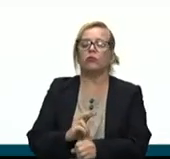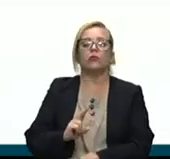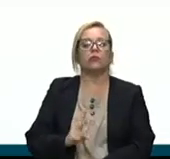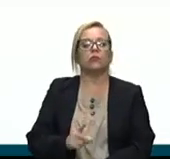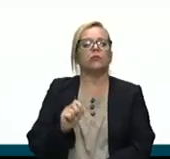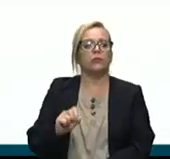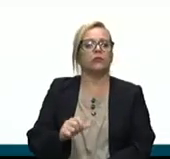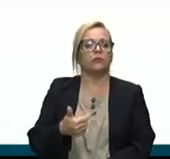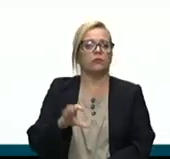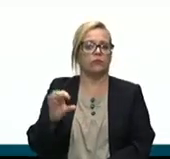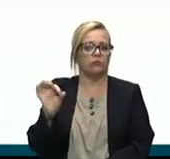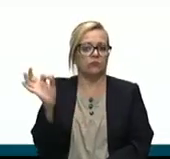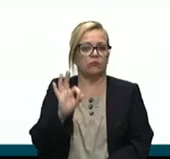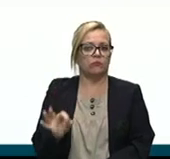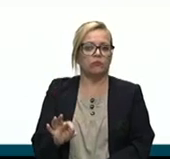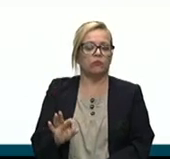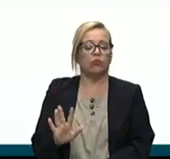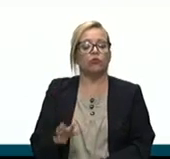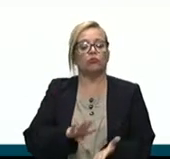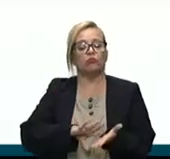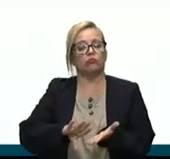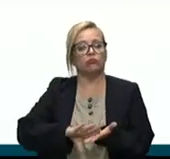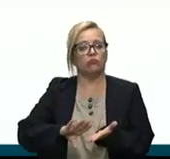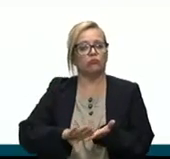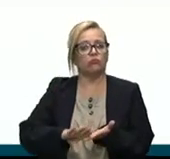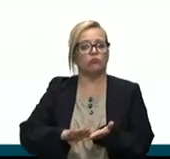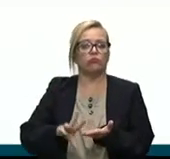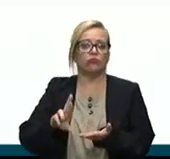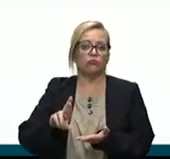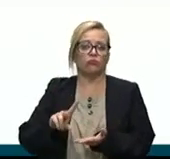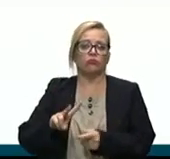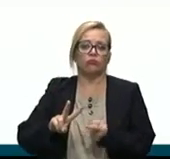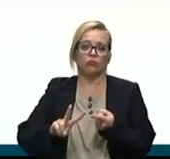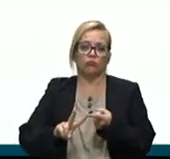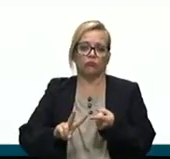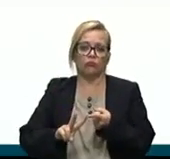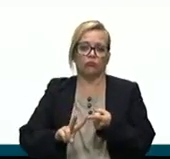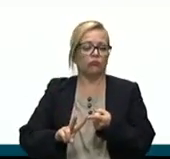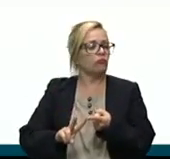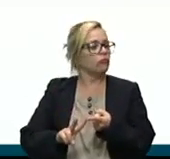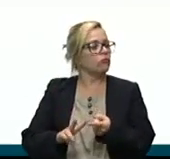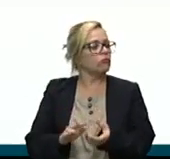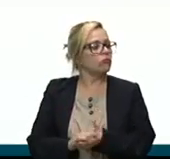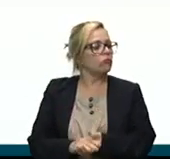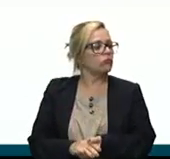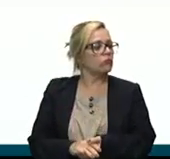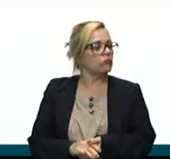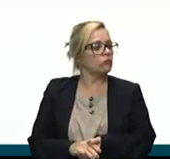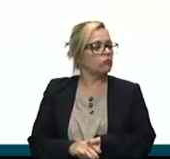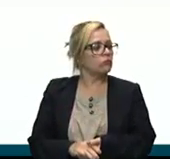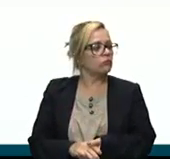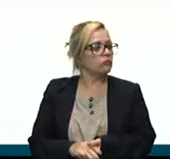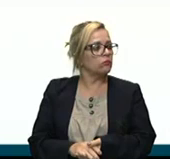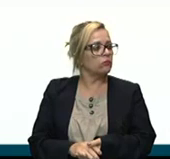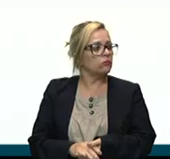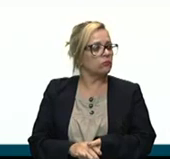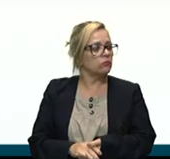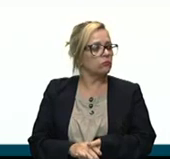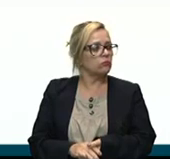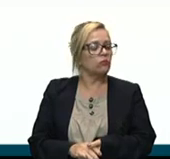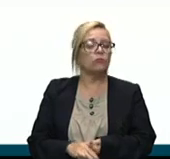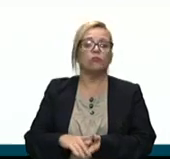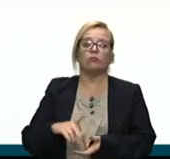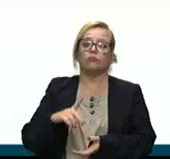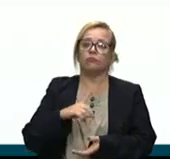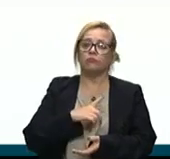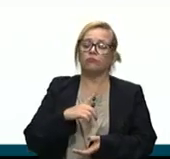100%. Quando eu tiro o r ao quadrado, o coeficiente de determinação, o que